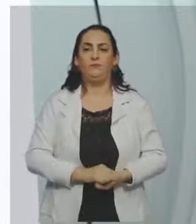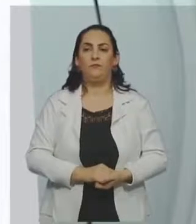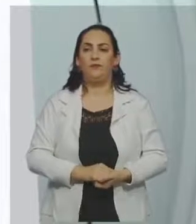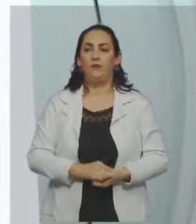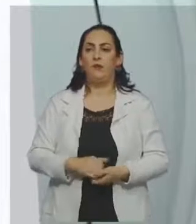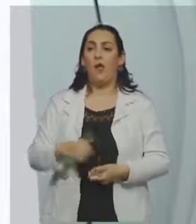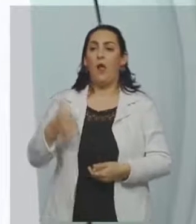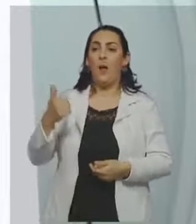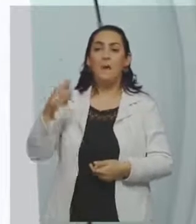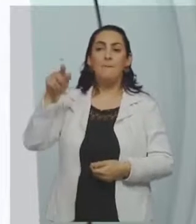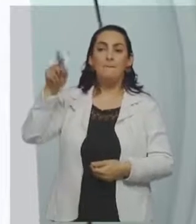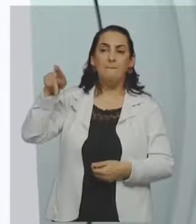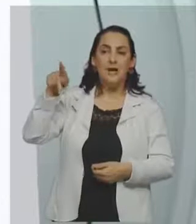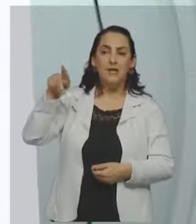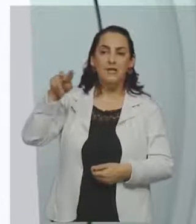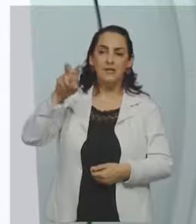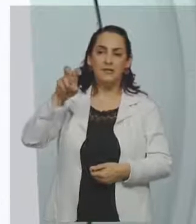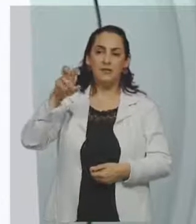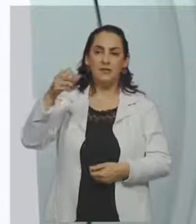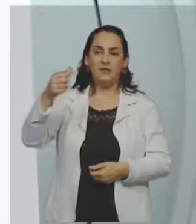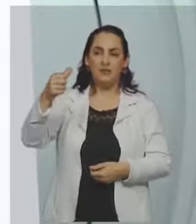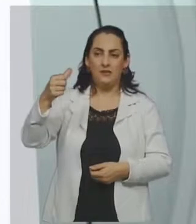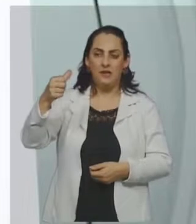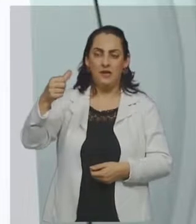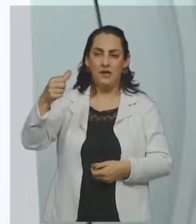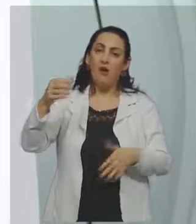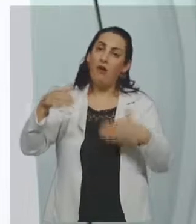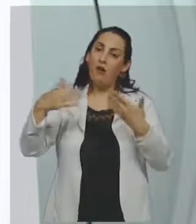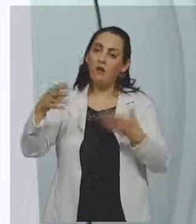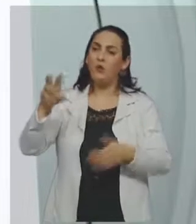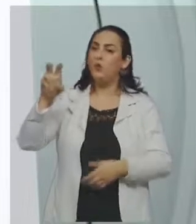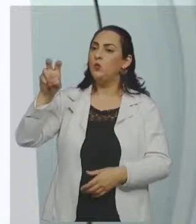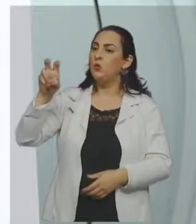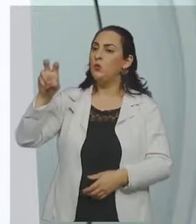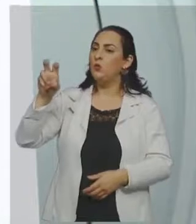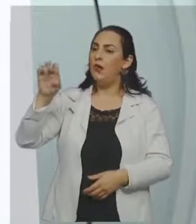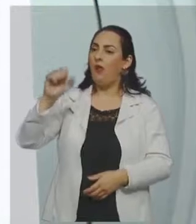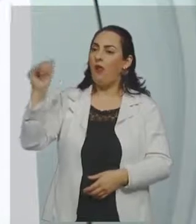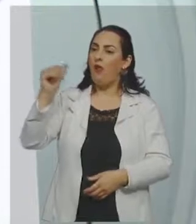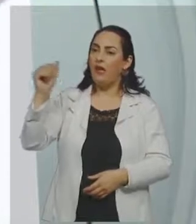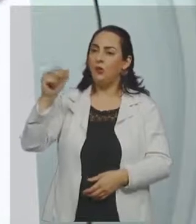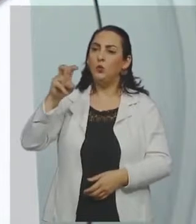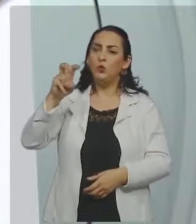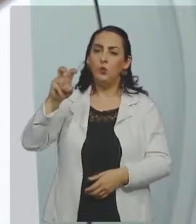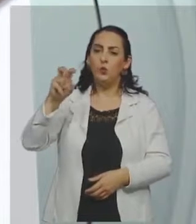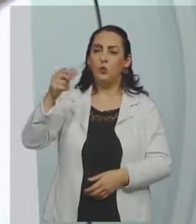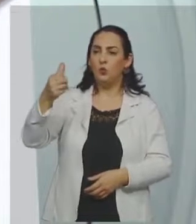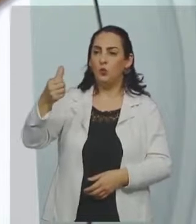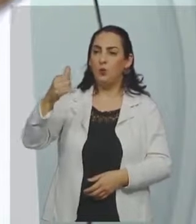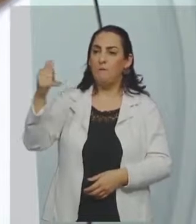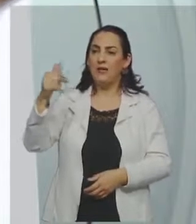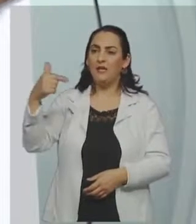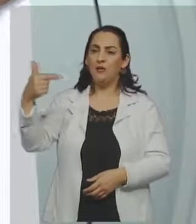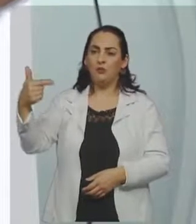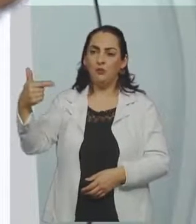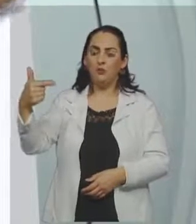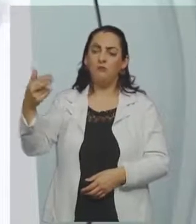é 56, o número de elétrons vai ser 56 menos 2, que vai ser igual